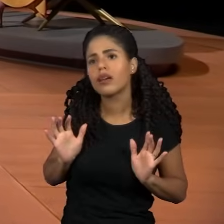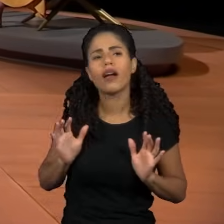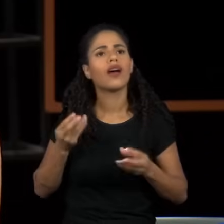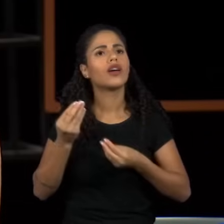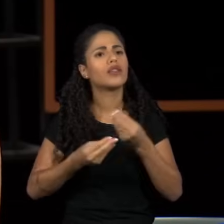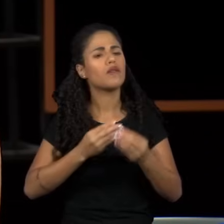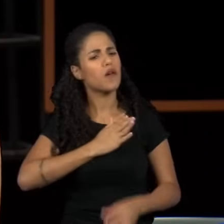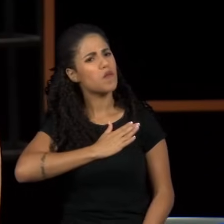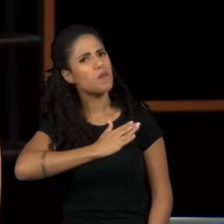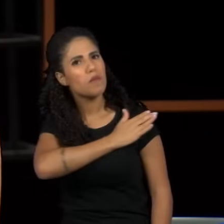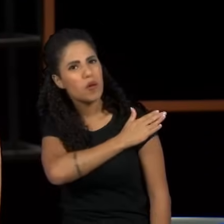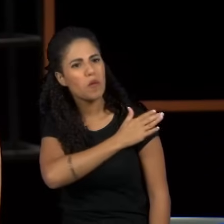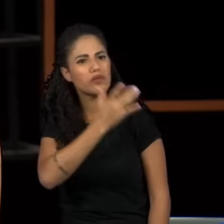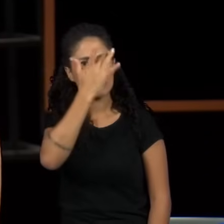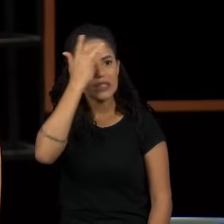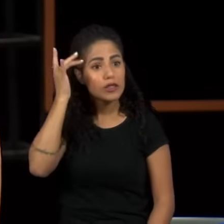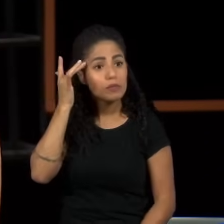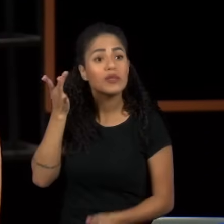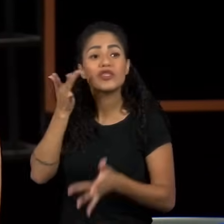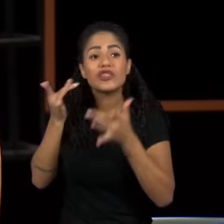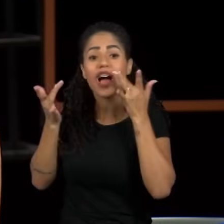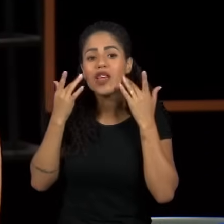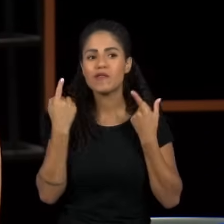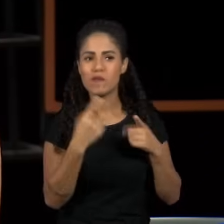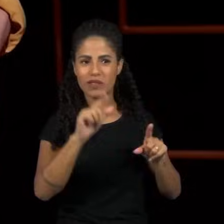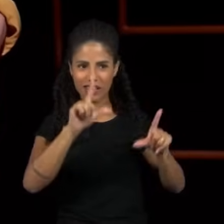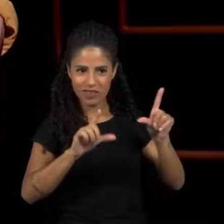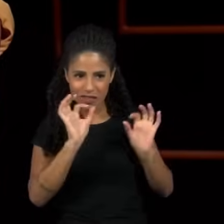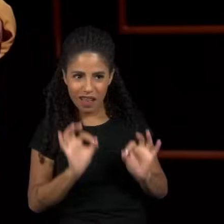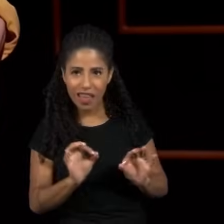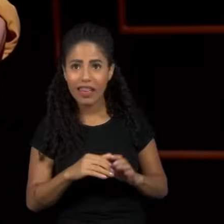Era um preconceito da classe teatral contra a televisão, né?